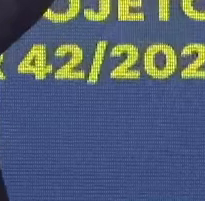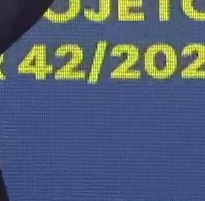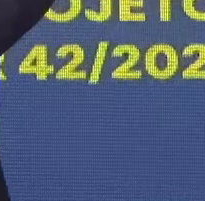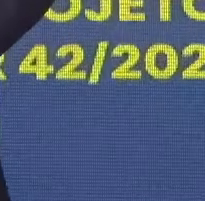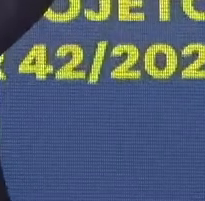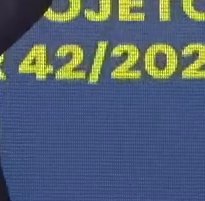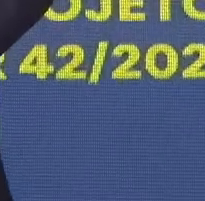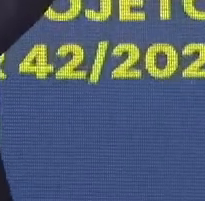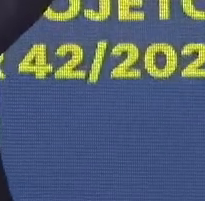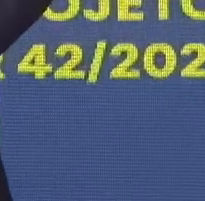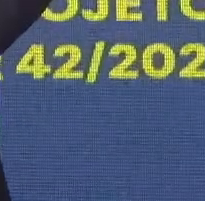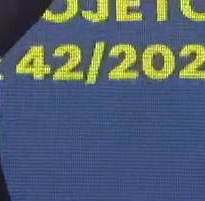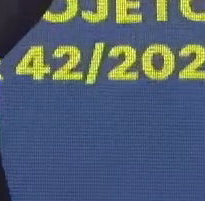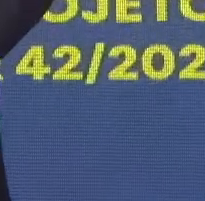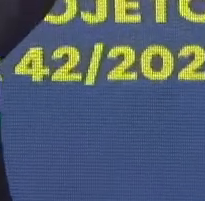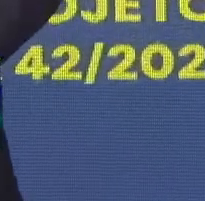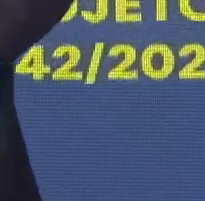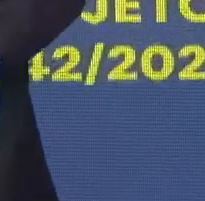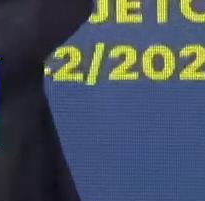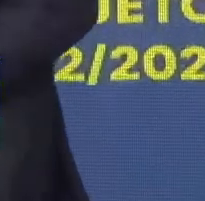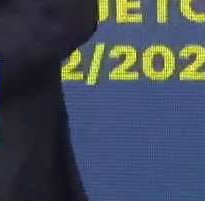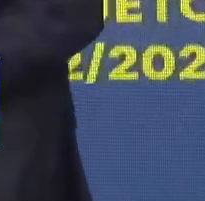deixasse o presidente André Siciliano